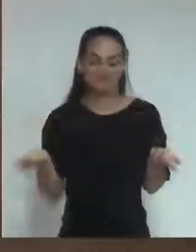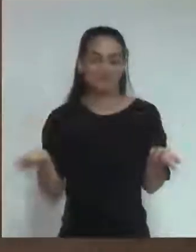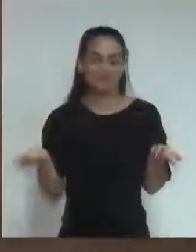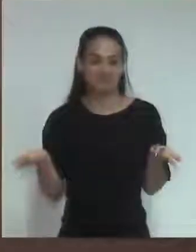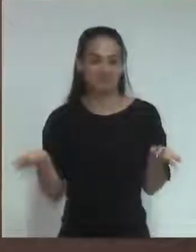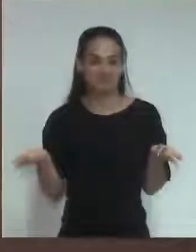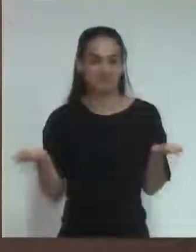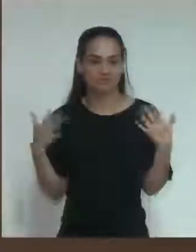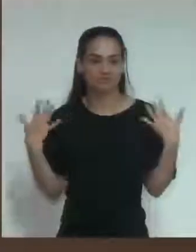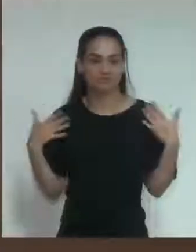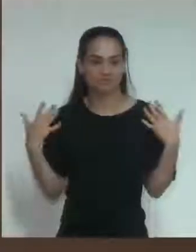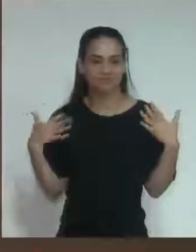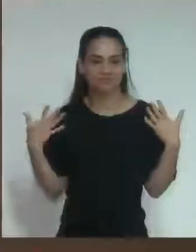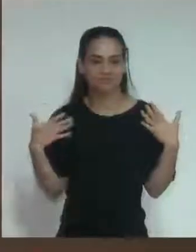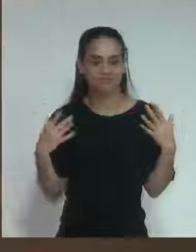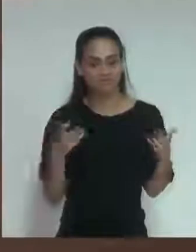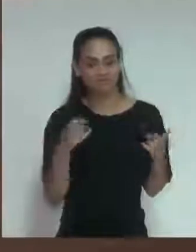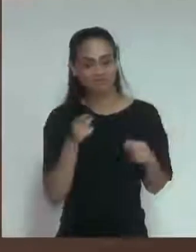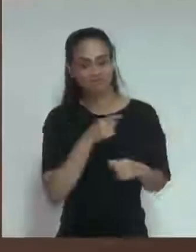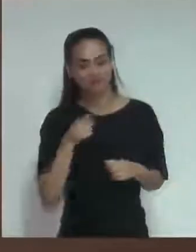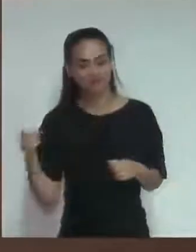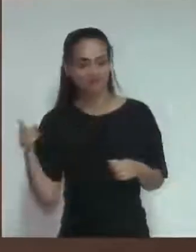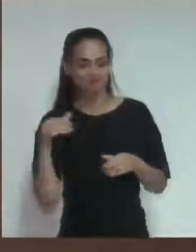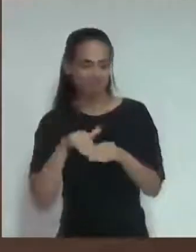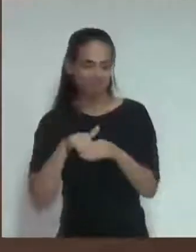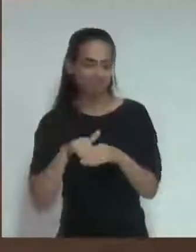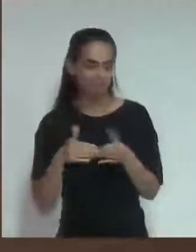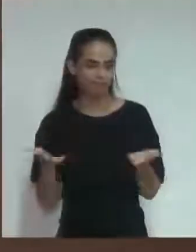positiva essa decisão de hoje.